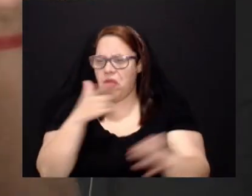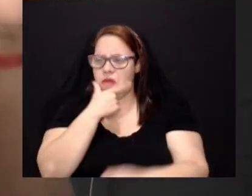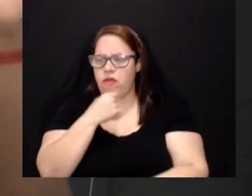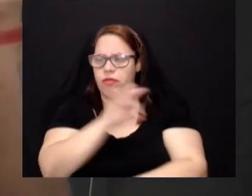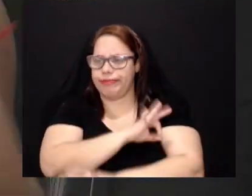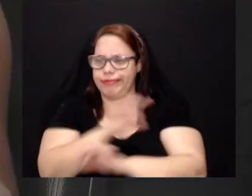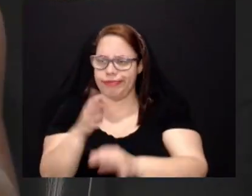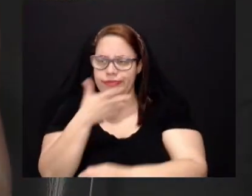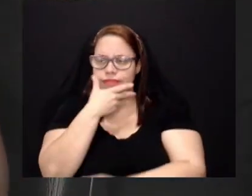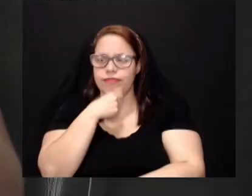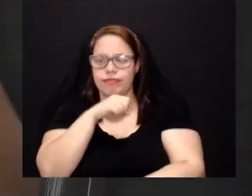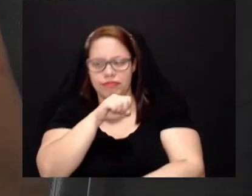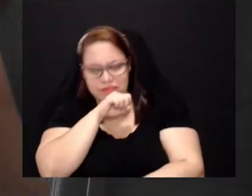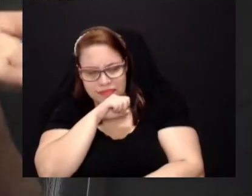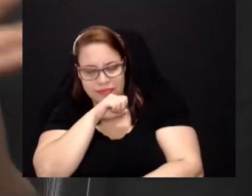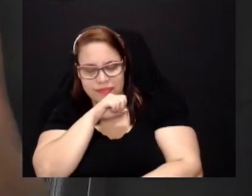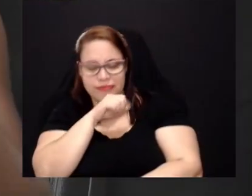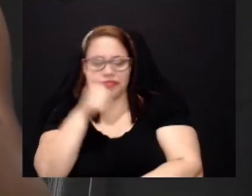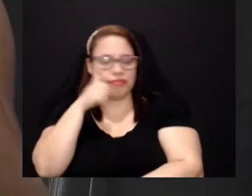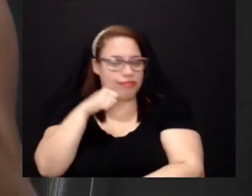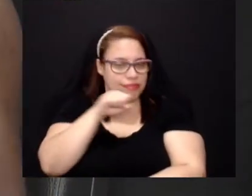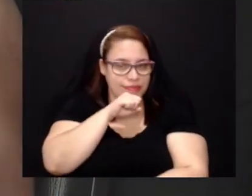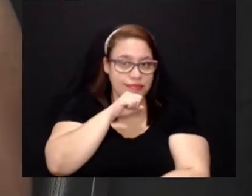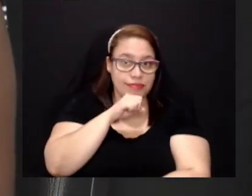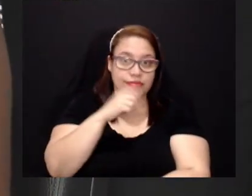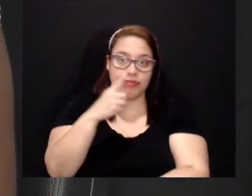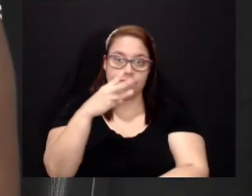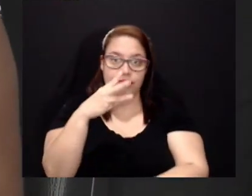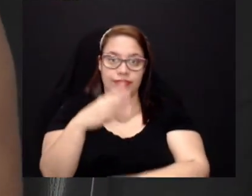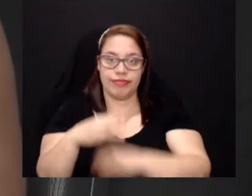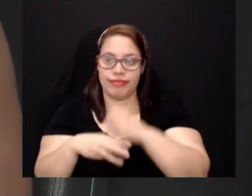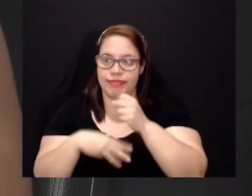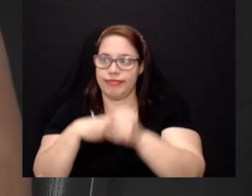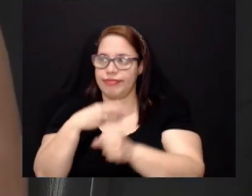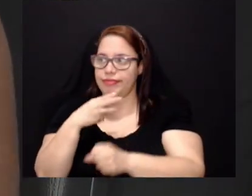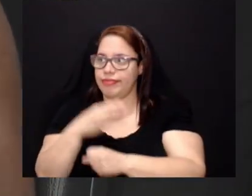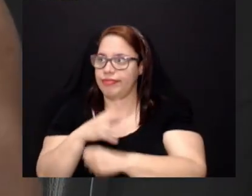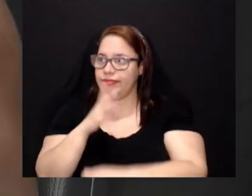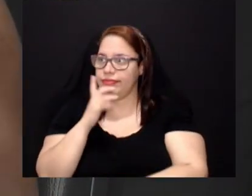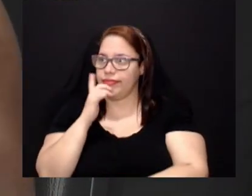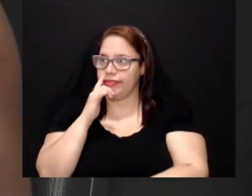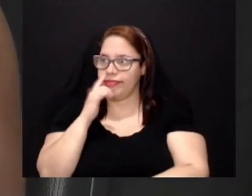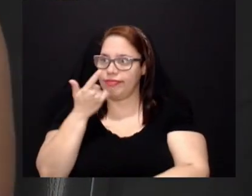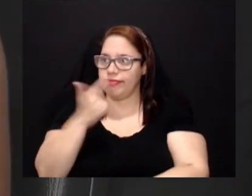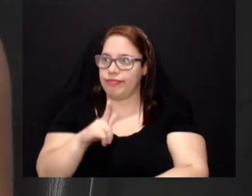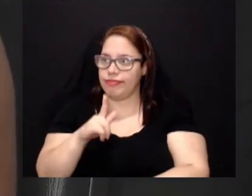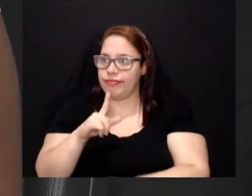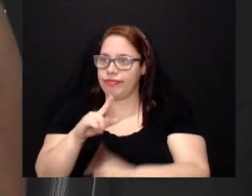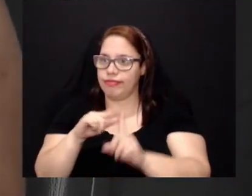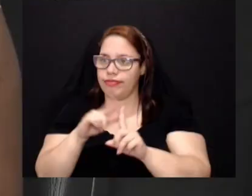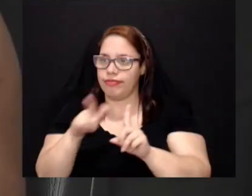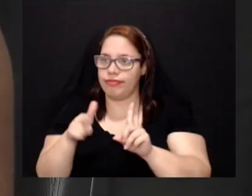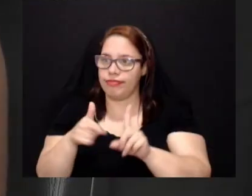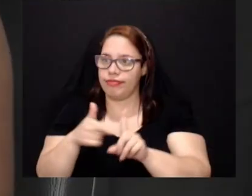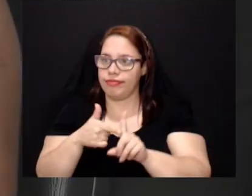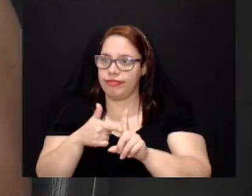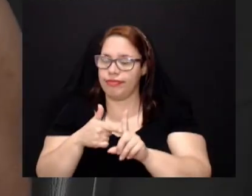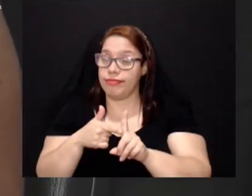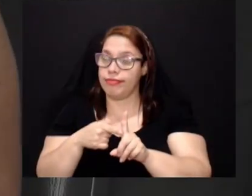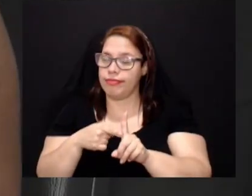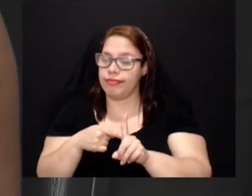menino, né? 13 anos depois, eu novamente me vejo grávida